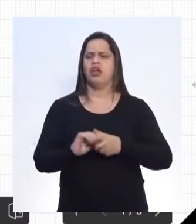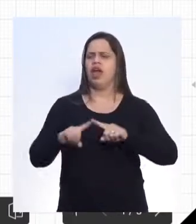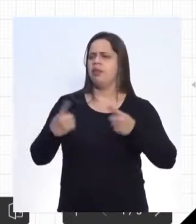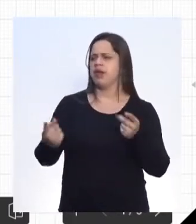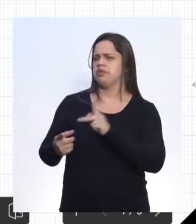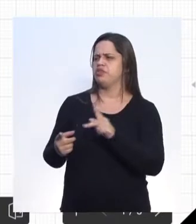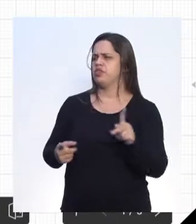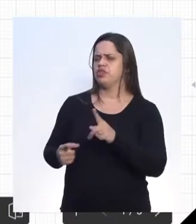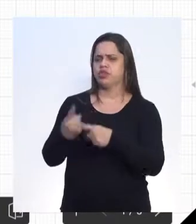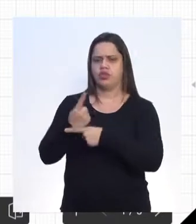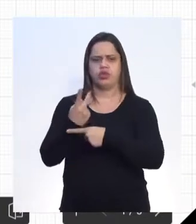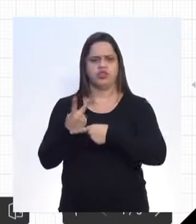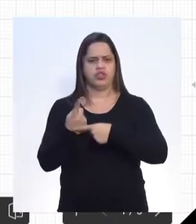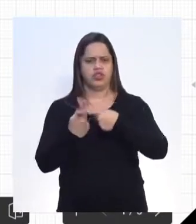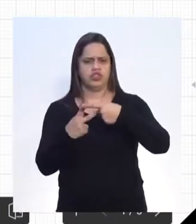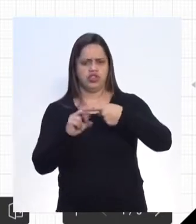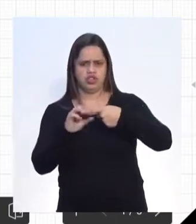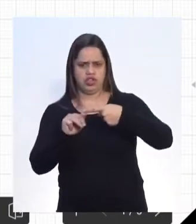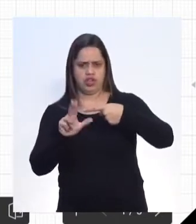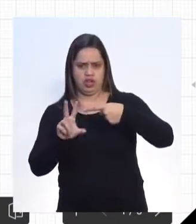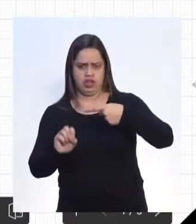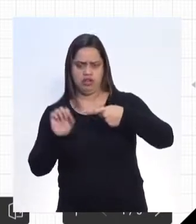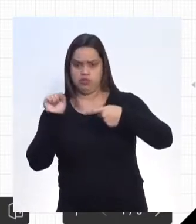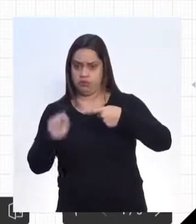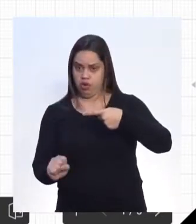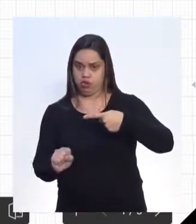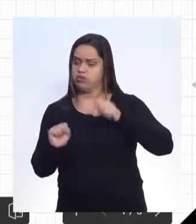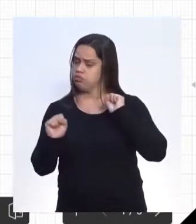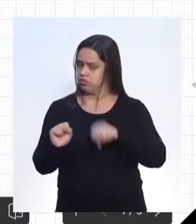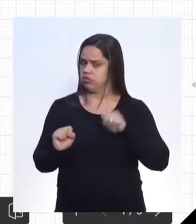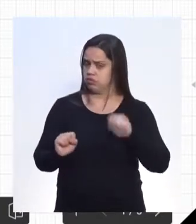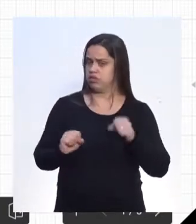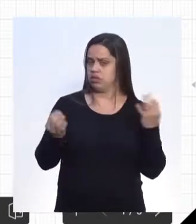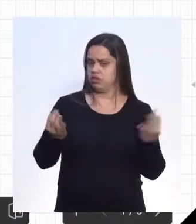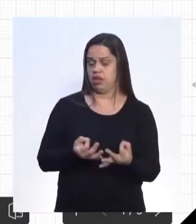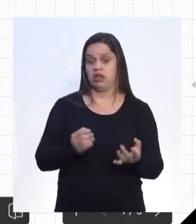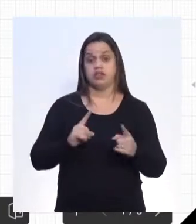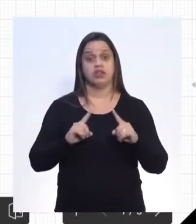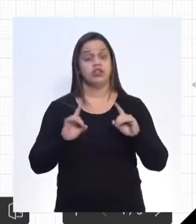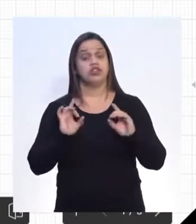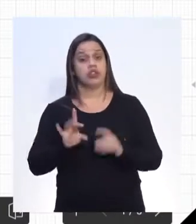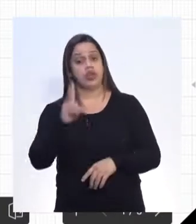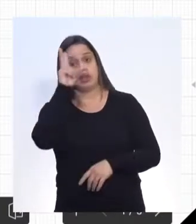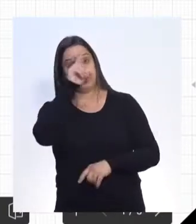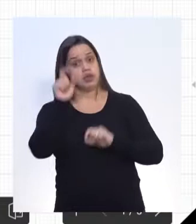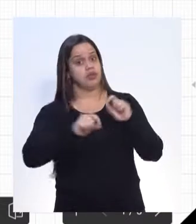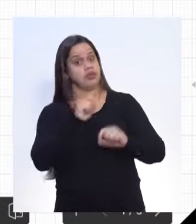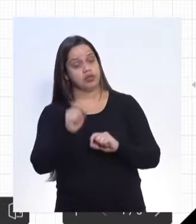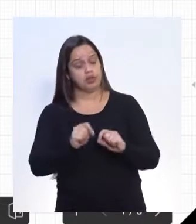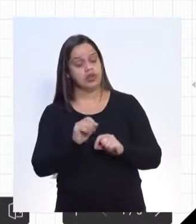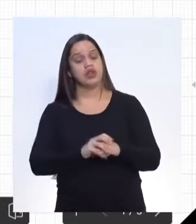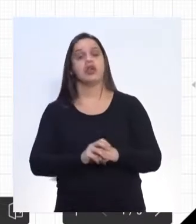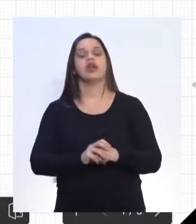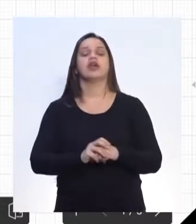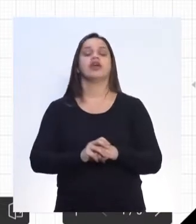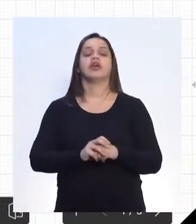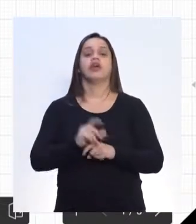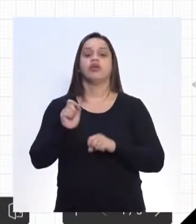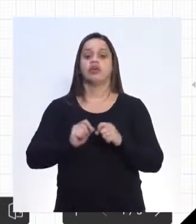12 20avos pode, não tem problema nenhum, tá? Está correta, sem problemas. Só lembrando, né, reiterando a ideia da